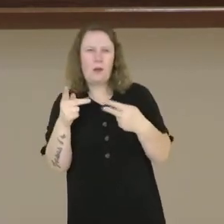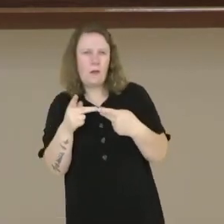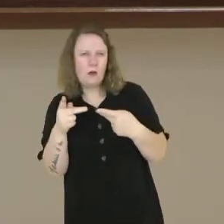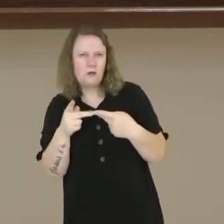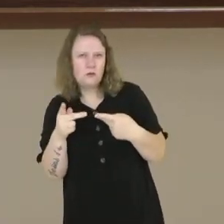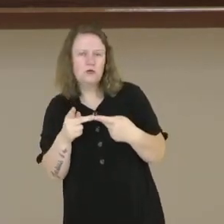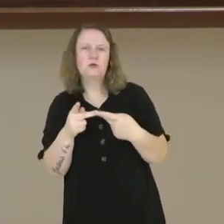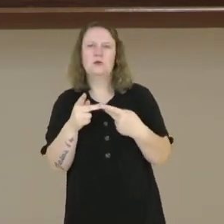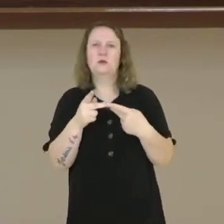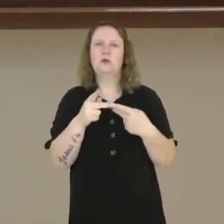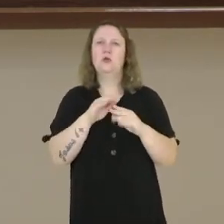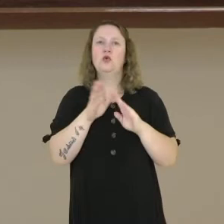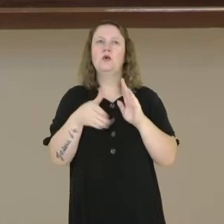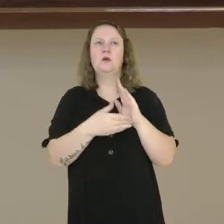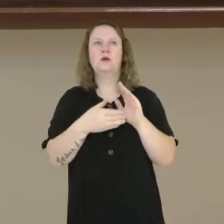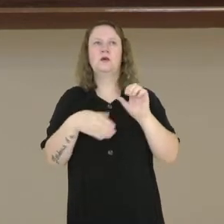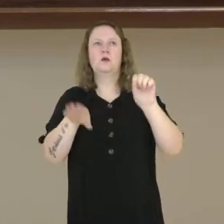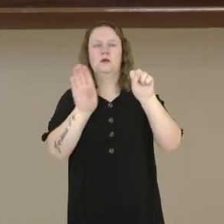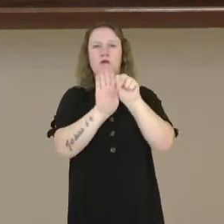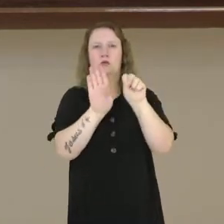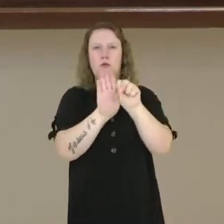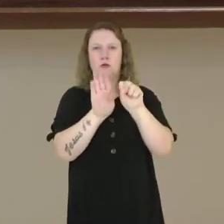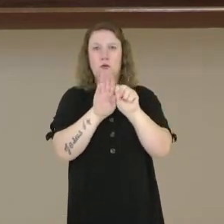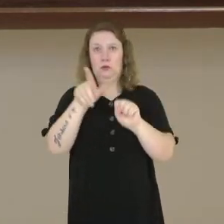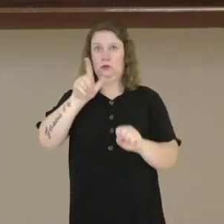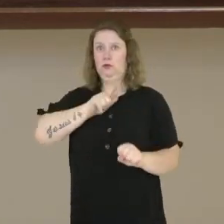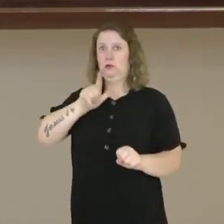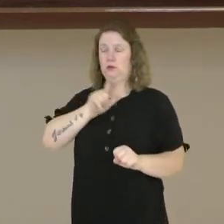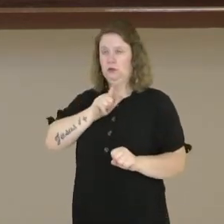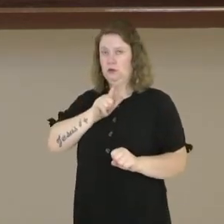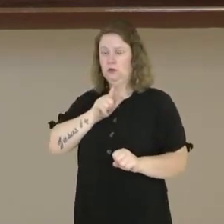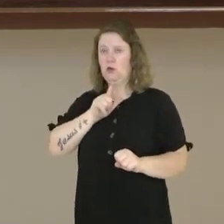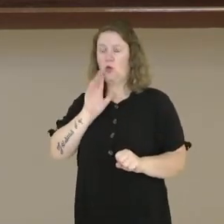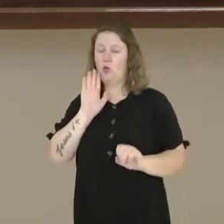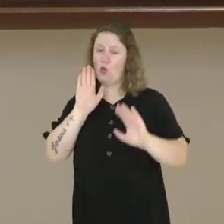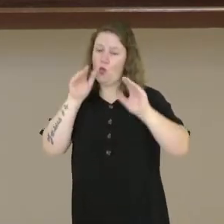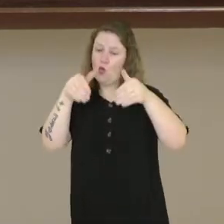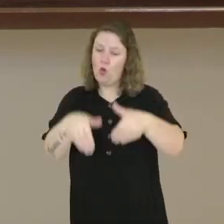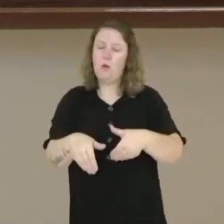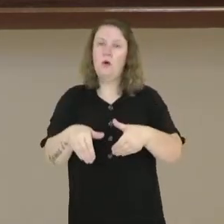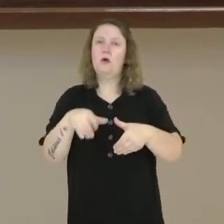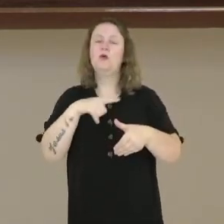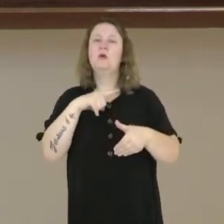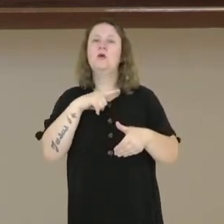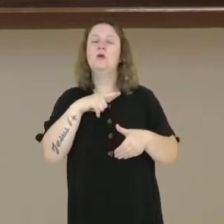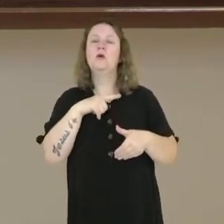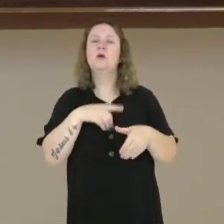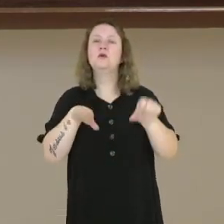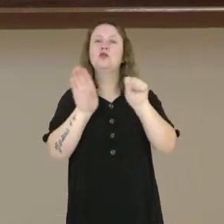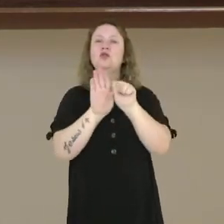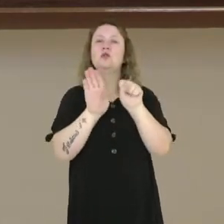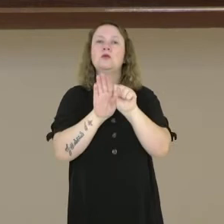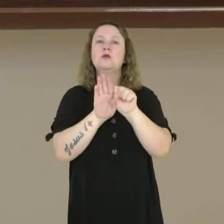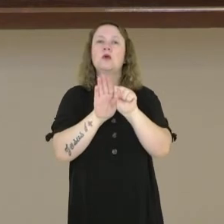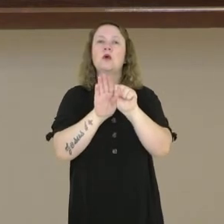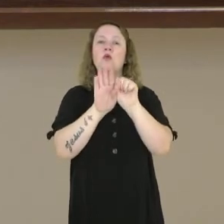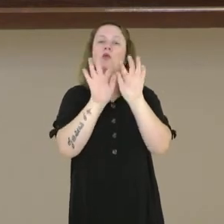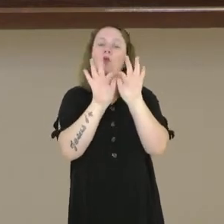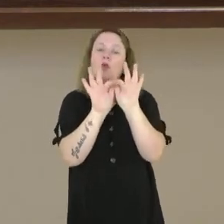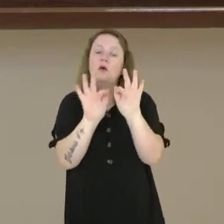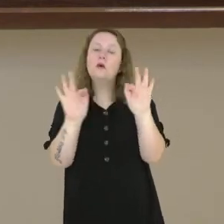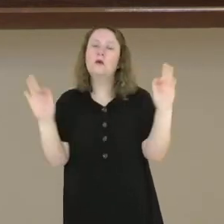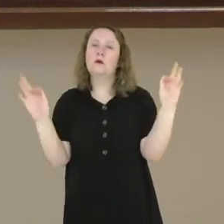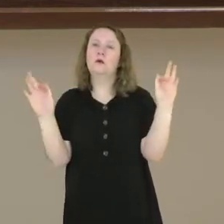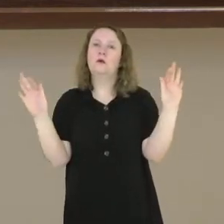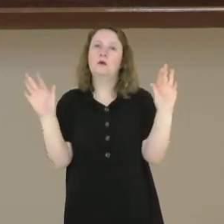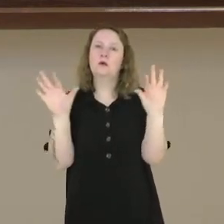um substantivo. Já que eles têm como núcleo substantivo, daí vão nascer as orações